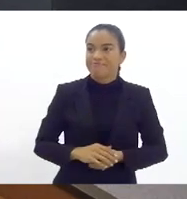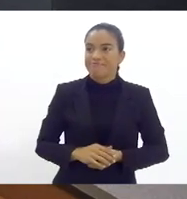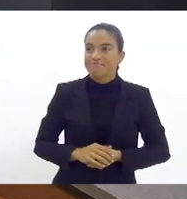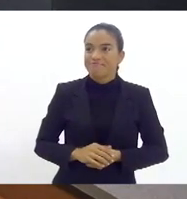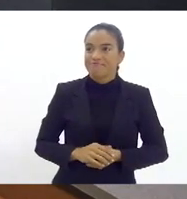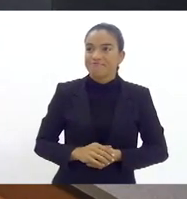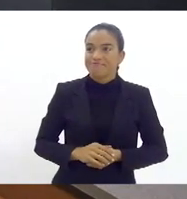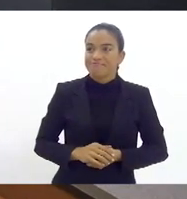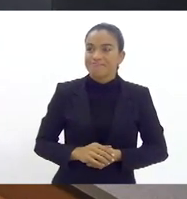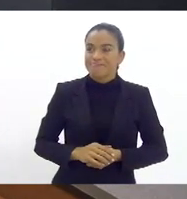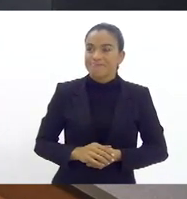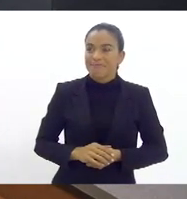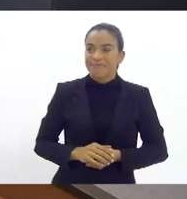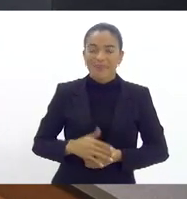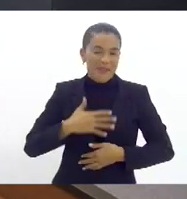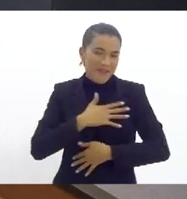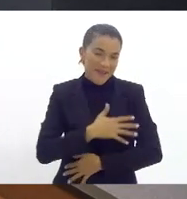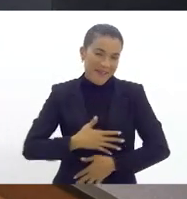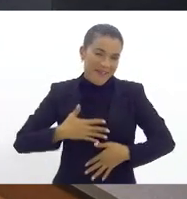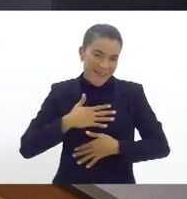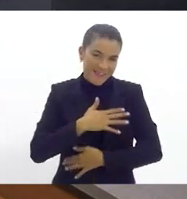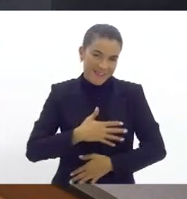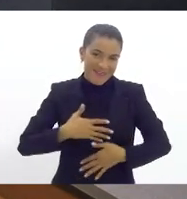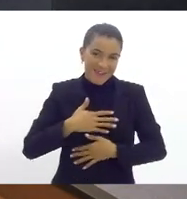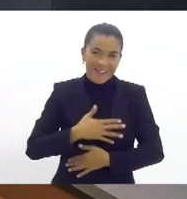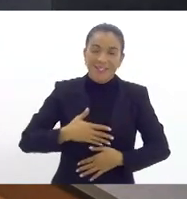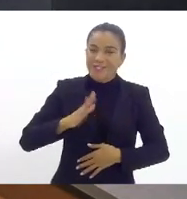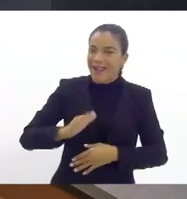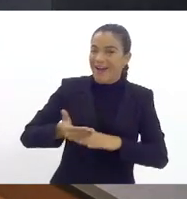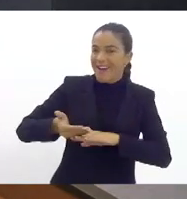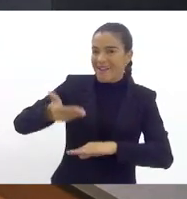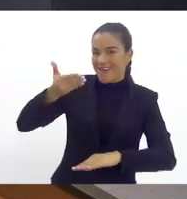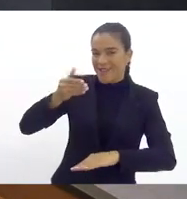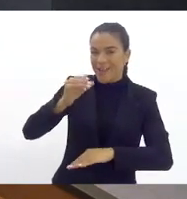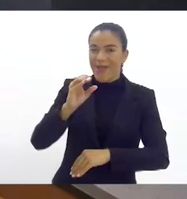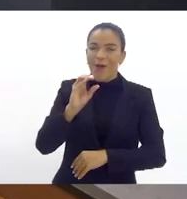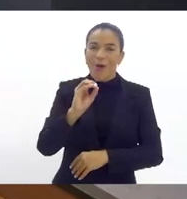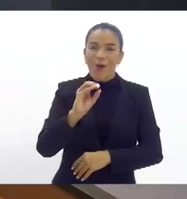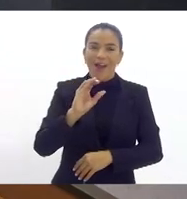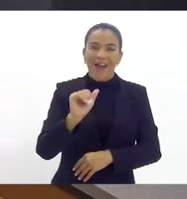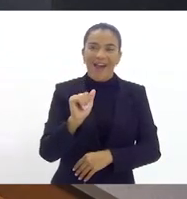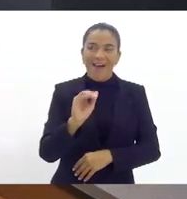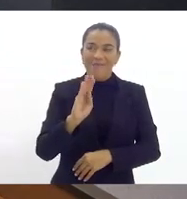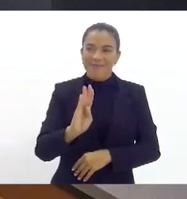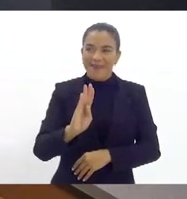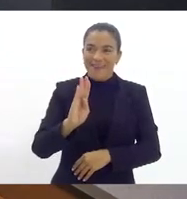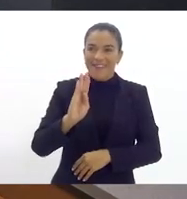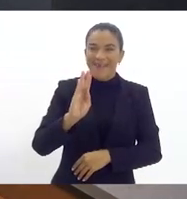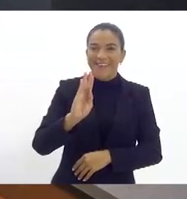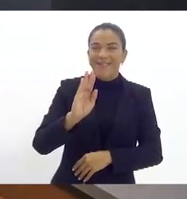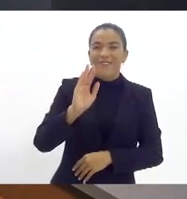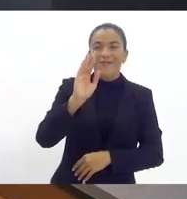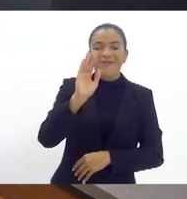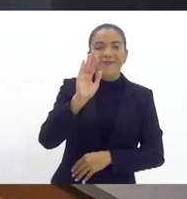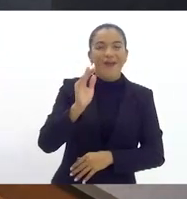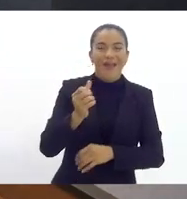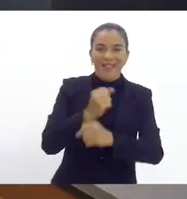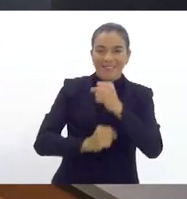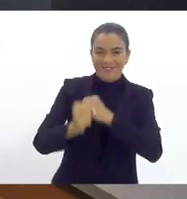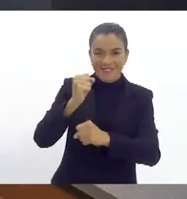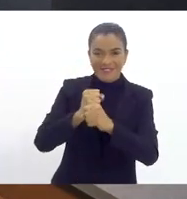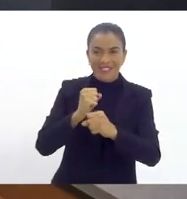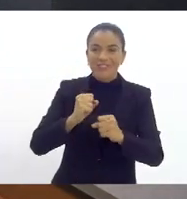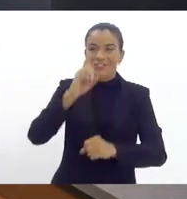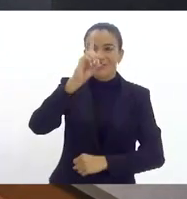gratificante poder dividir a mesa mais uma vez tive presente com você na OAB no final do ano passado no evento da comissão de direito